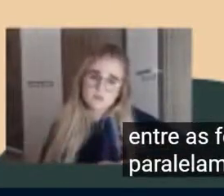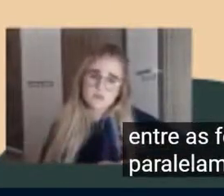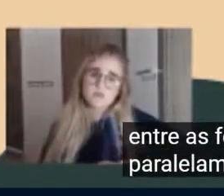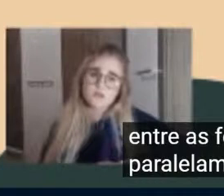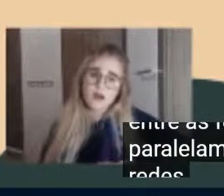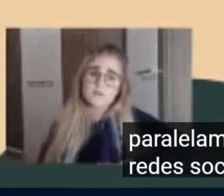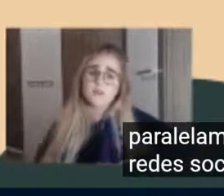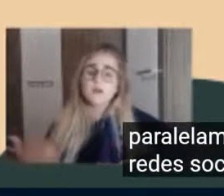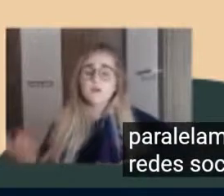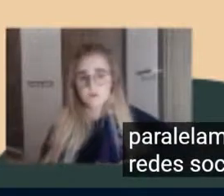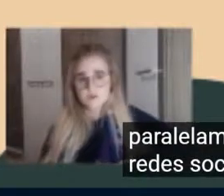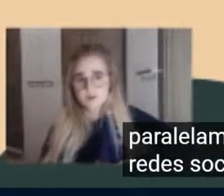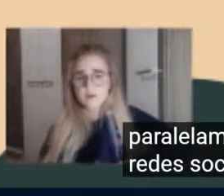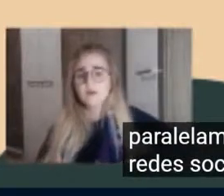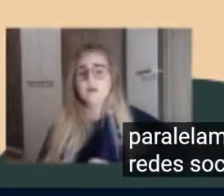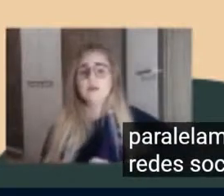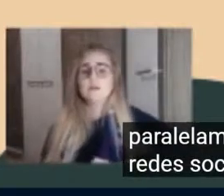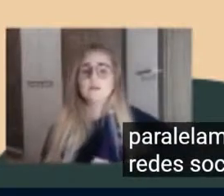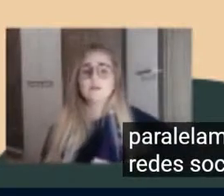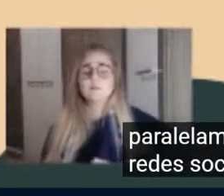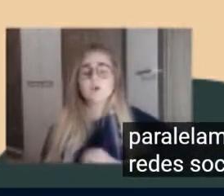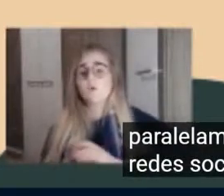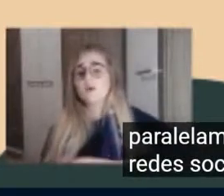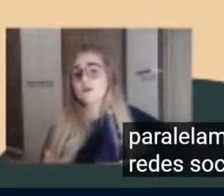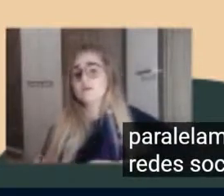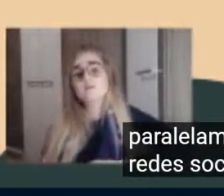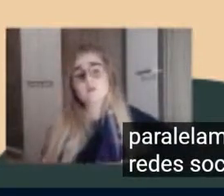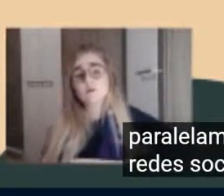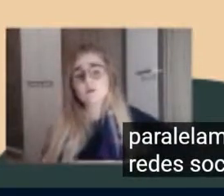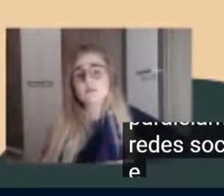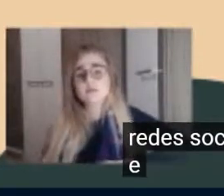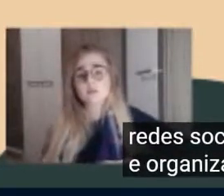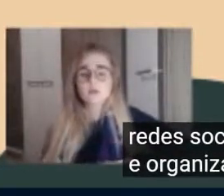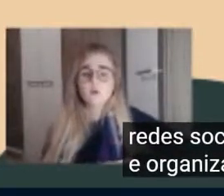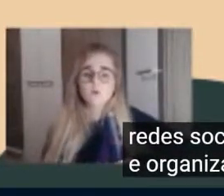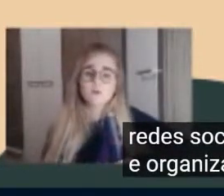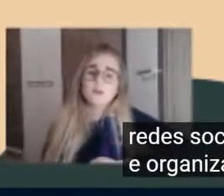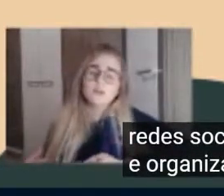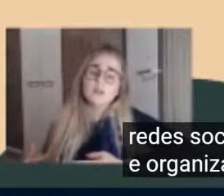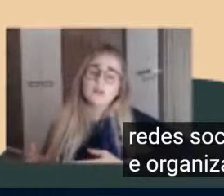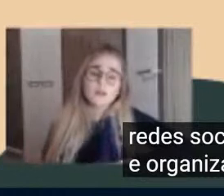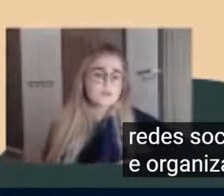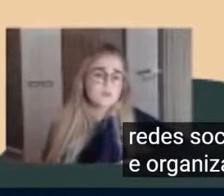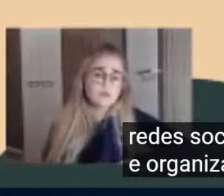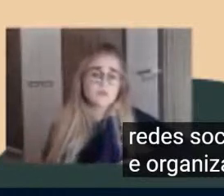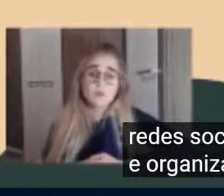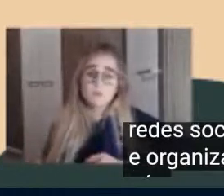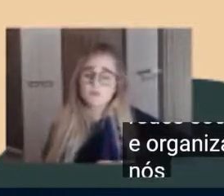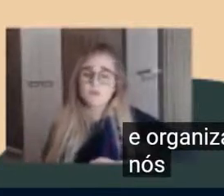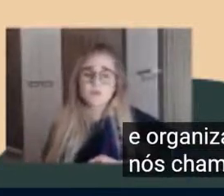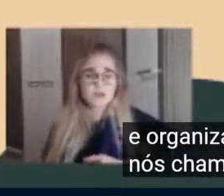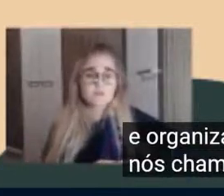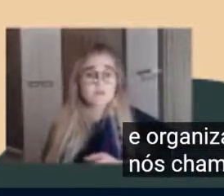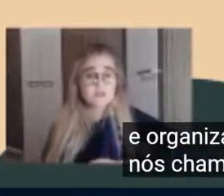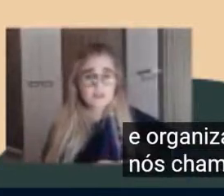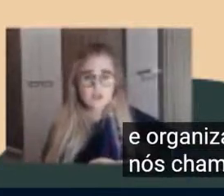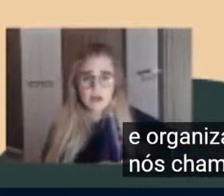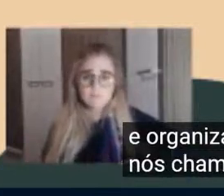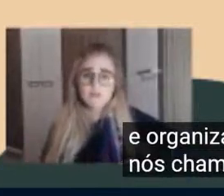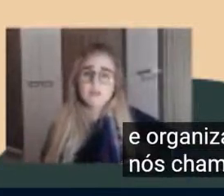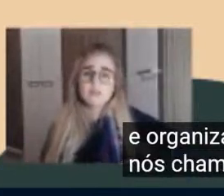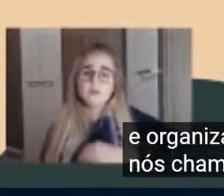gestão das redes sociais, do Instagram, com a criação e a organização da conta. E, carinhosamente, nós chamamos o projeto